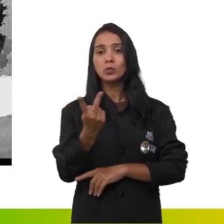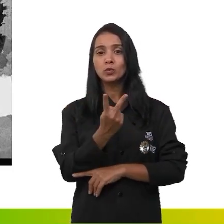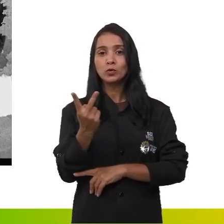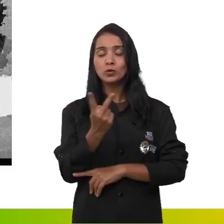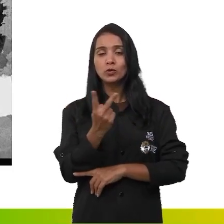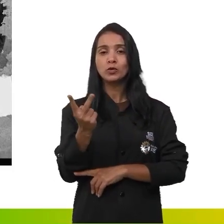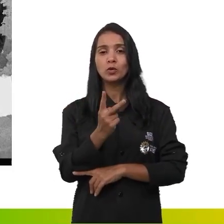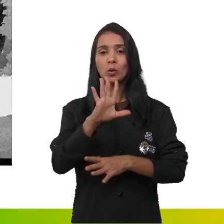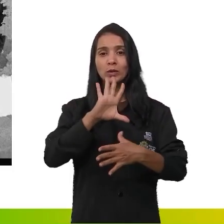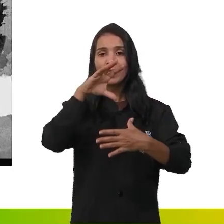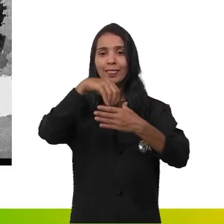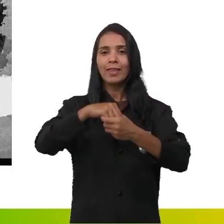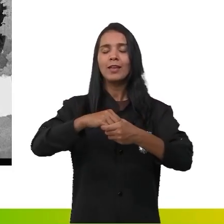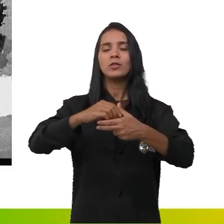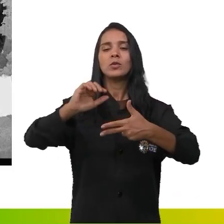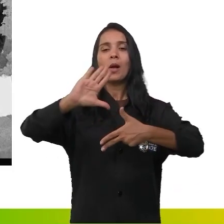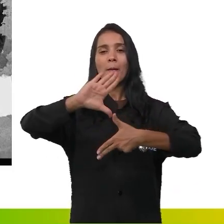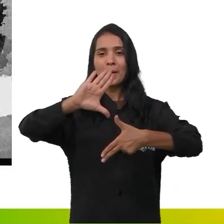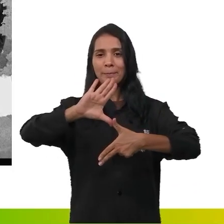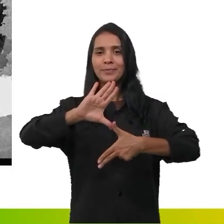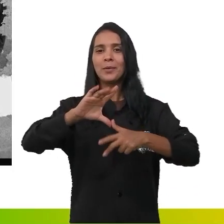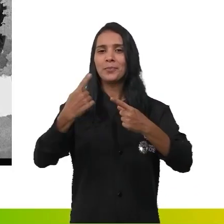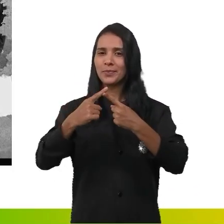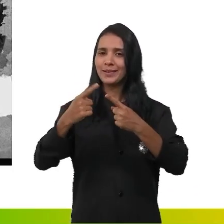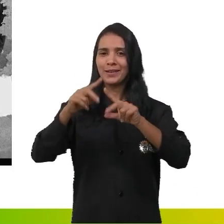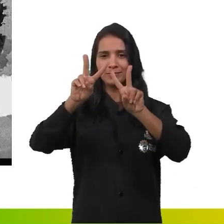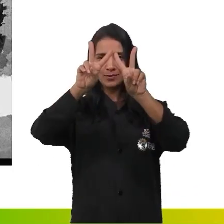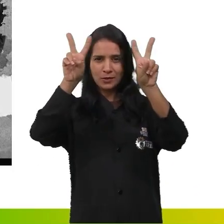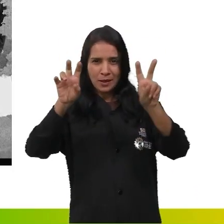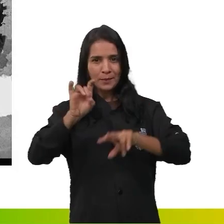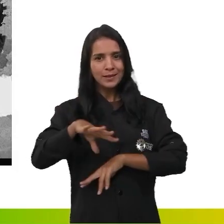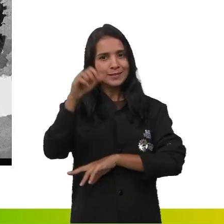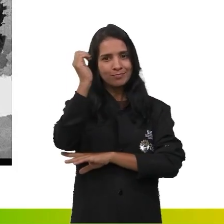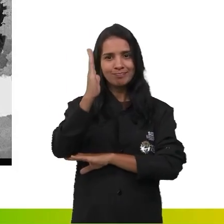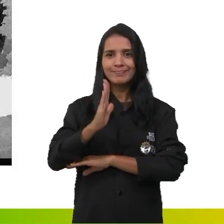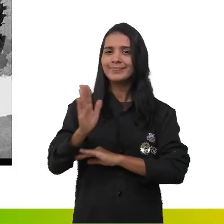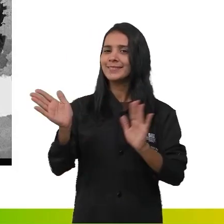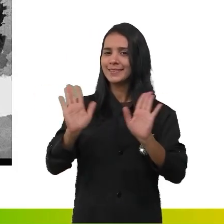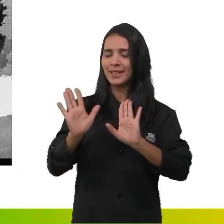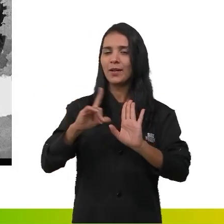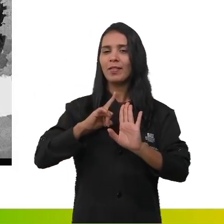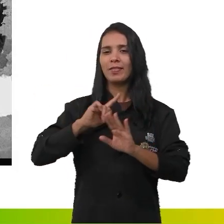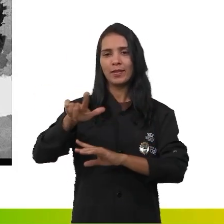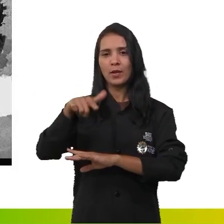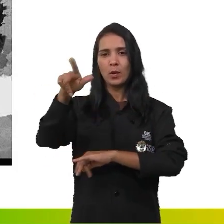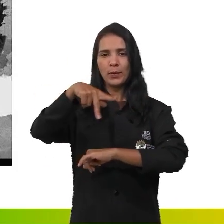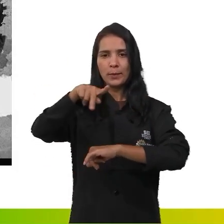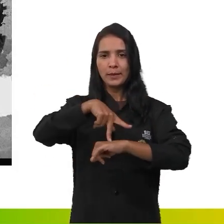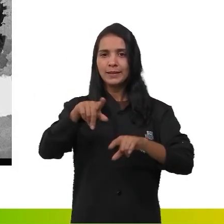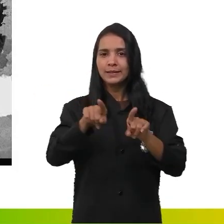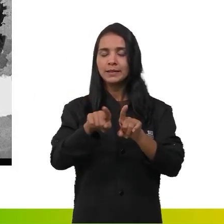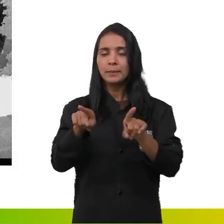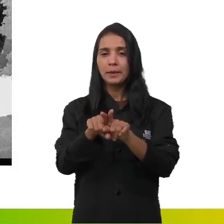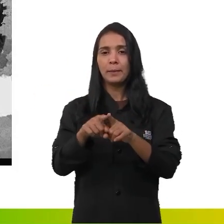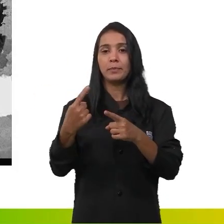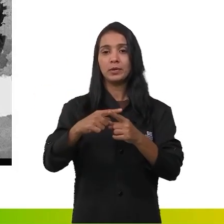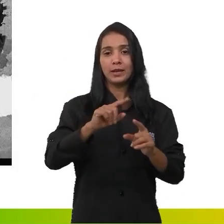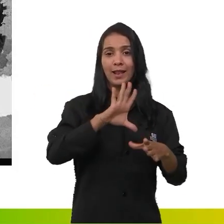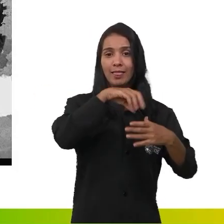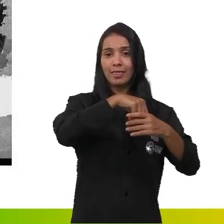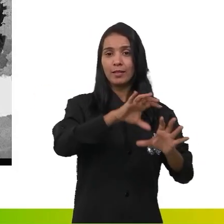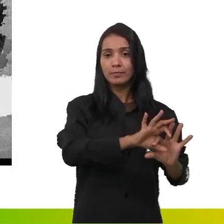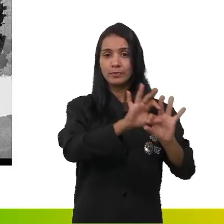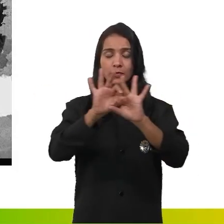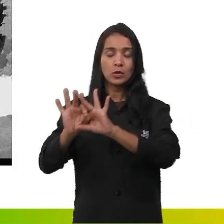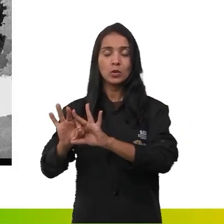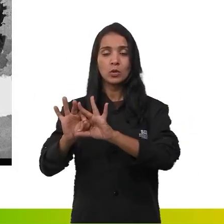América Latina, já que o nosso tema da aula não trata somente do Brasil, tá, gente? No contexto da América Latina, o populismo